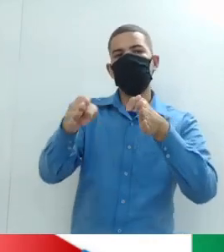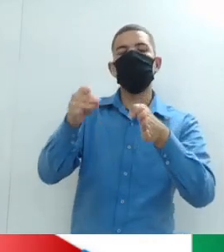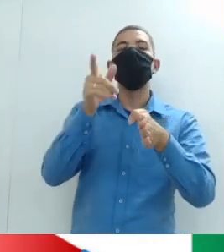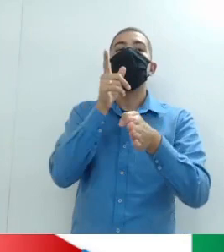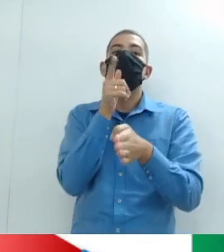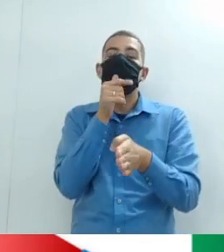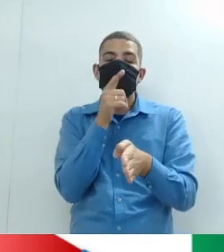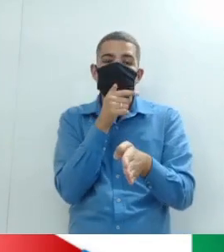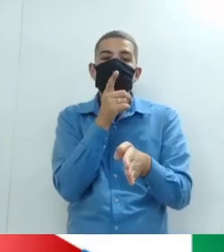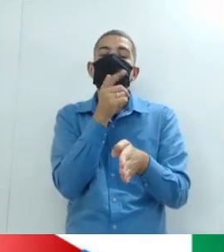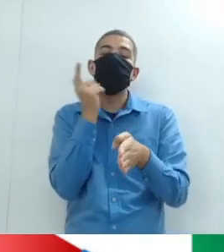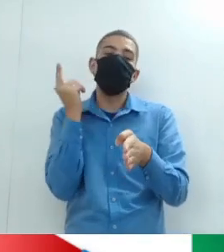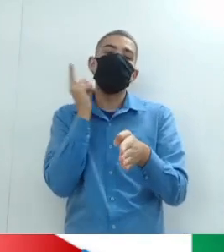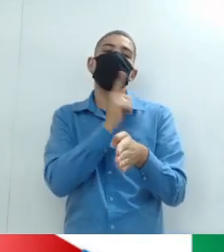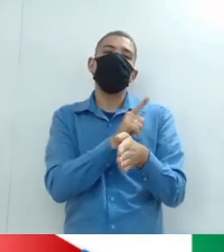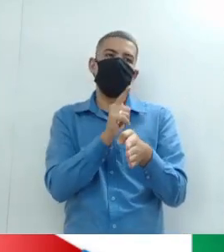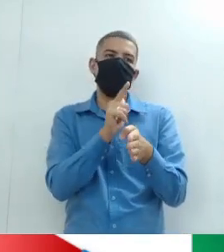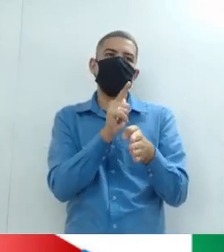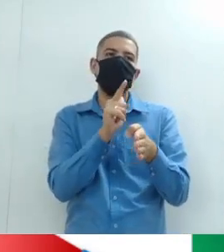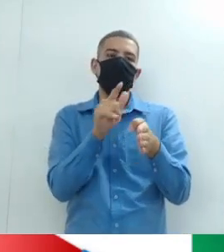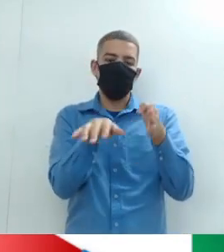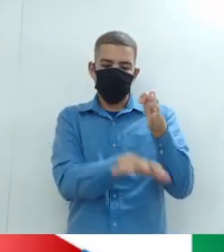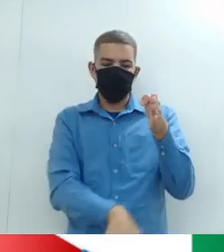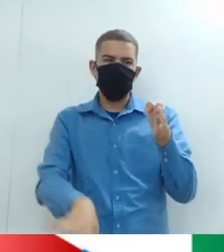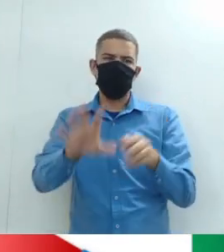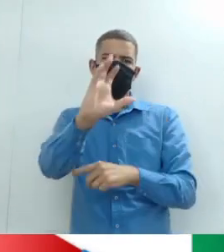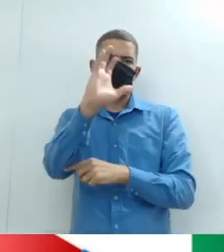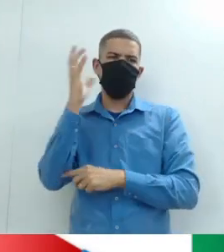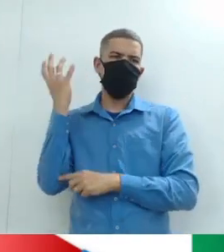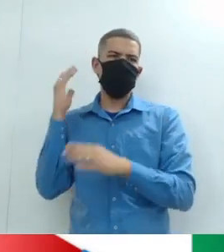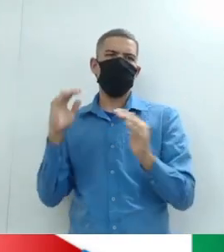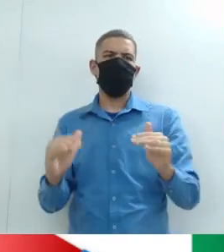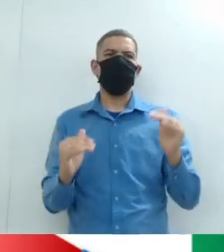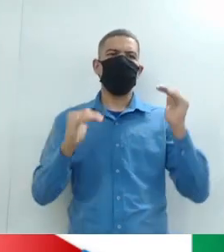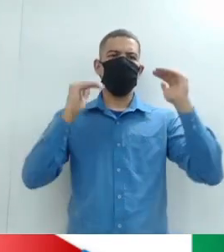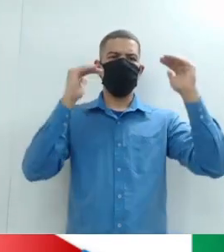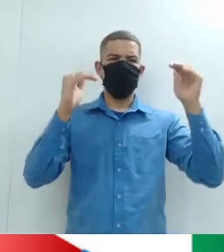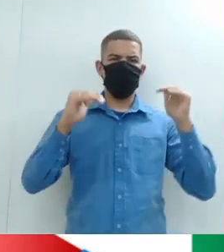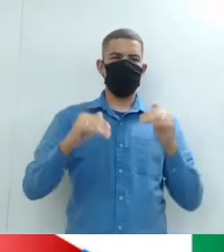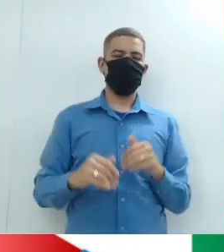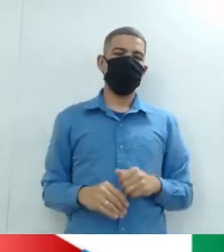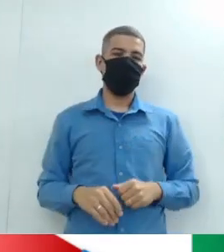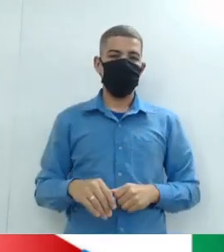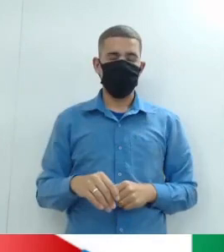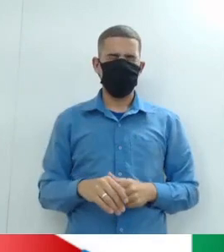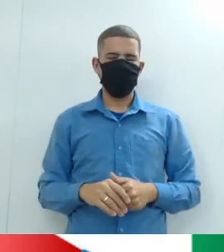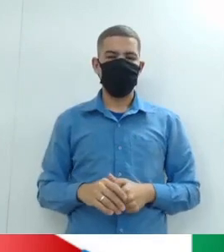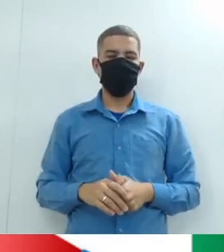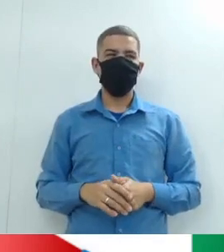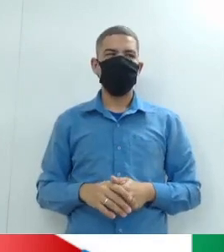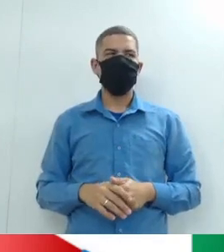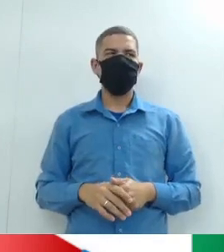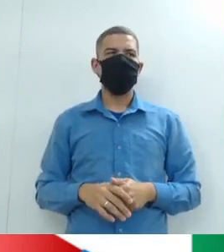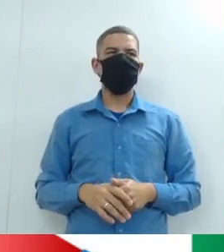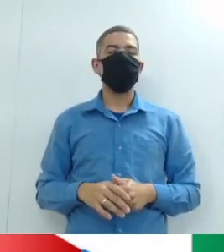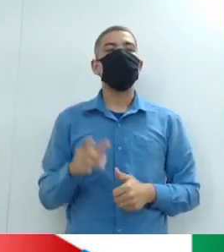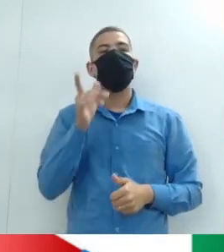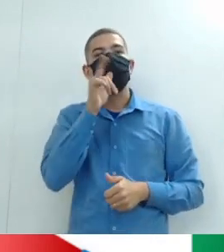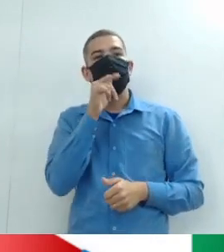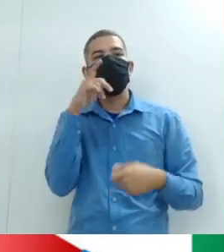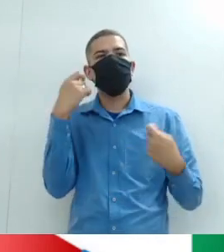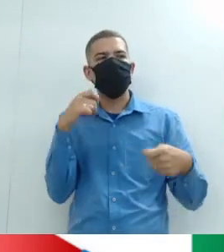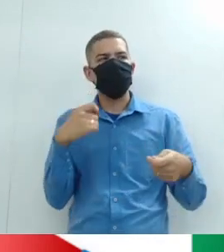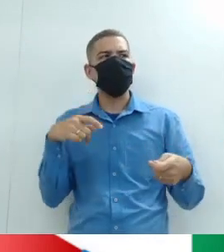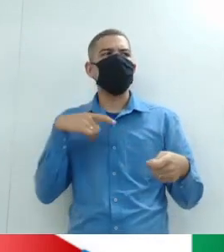a água sobre o vale em outra depressão do terreno, tá bom? Então precisa de mais águas, tem